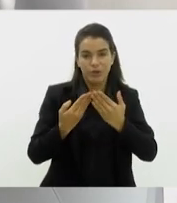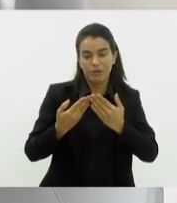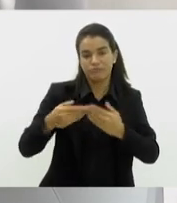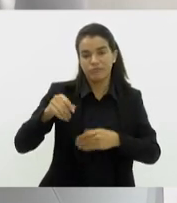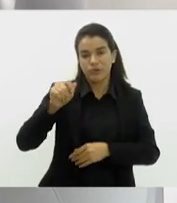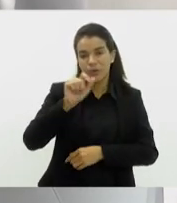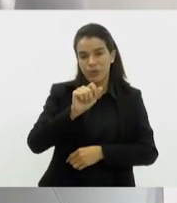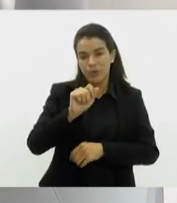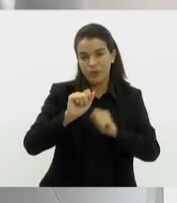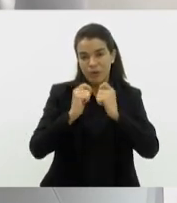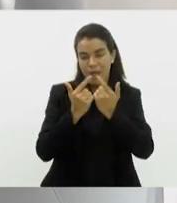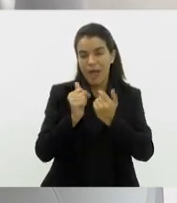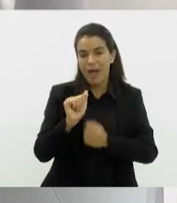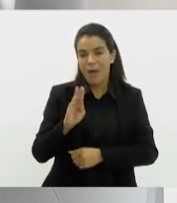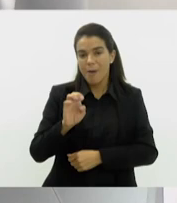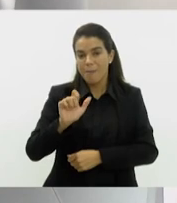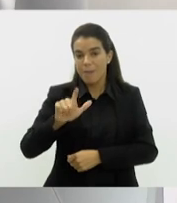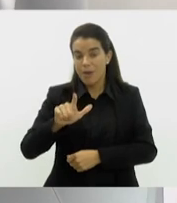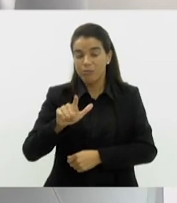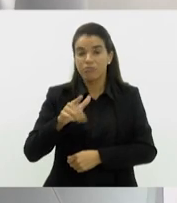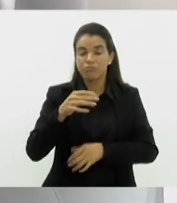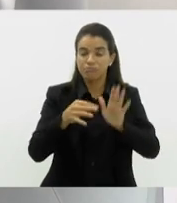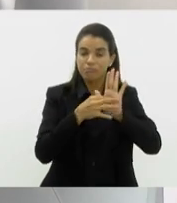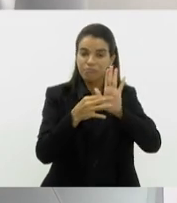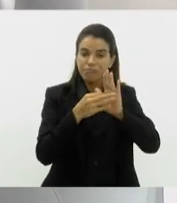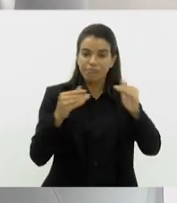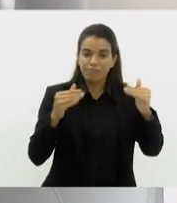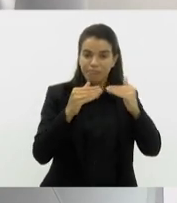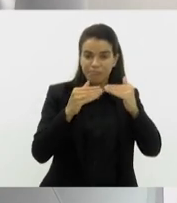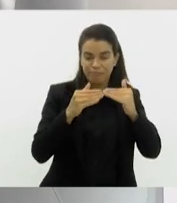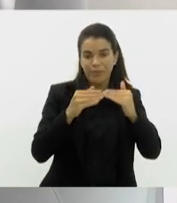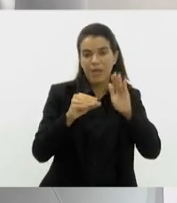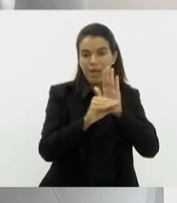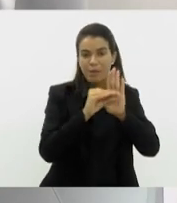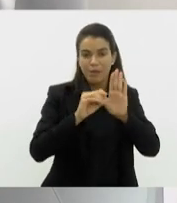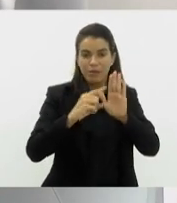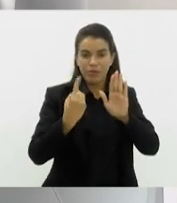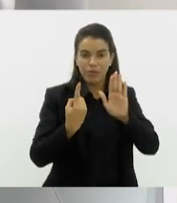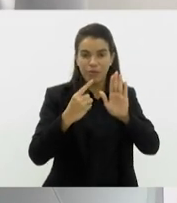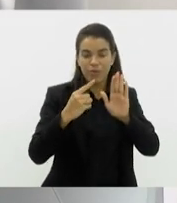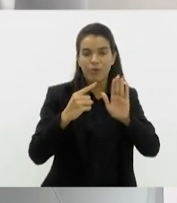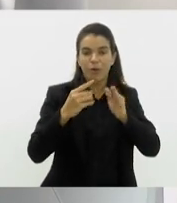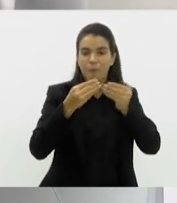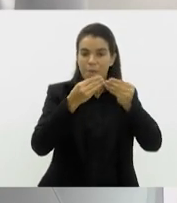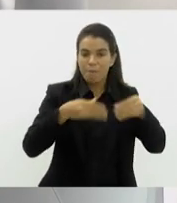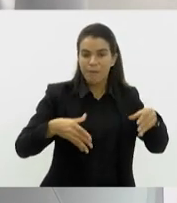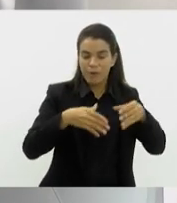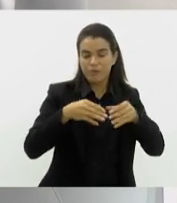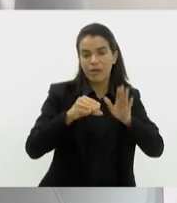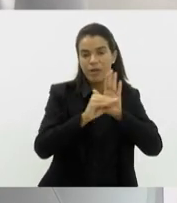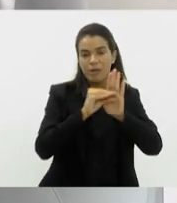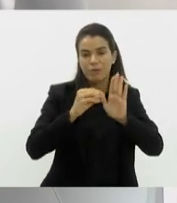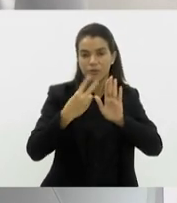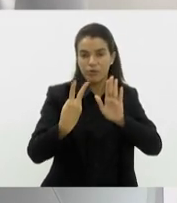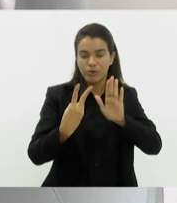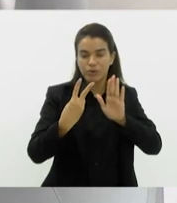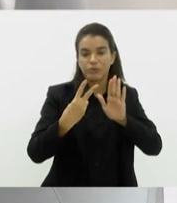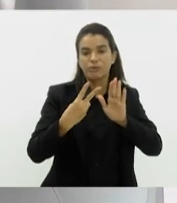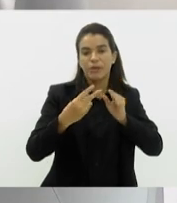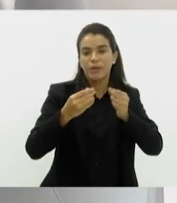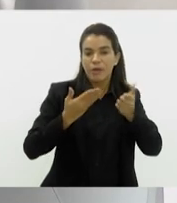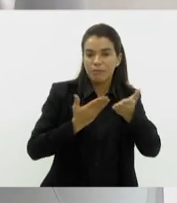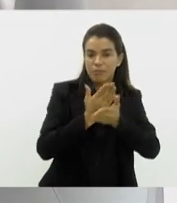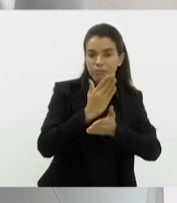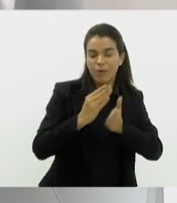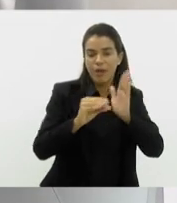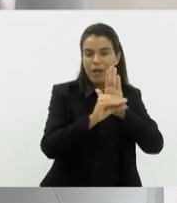Contas, ABEL. Parecer é favorável à emenda número 1, prejudicada a emenda número 2 pela aprovação